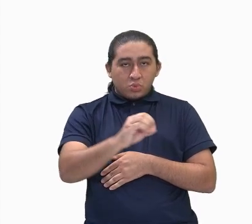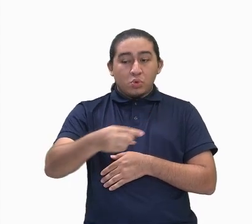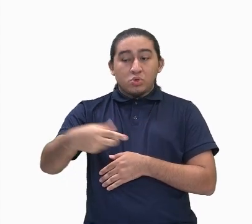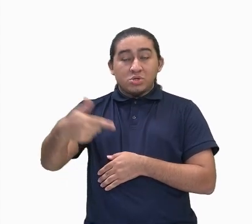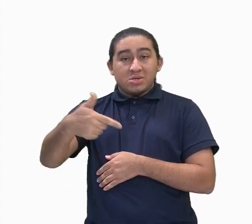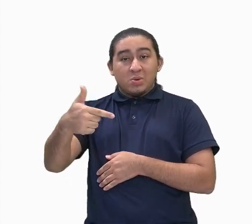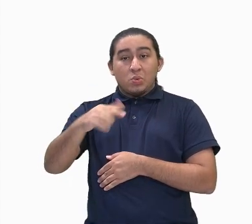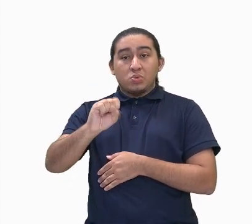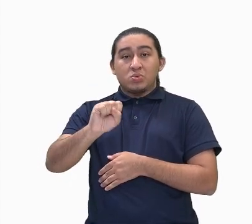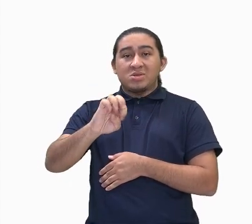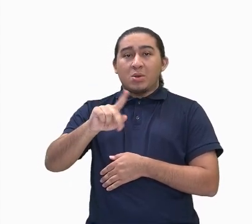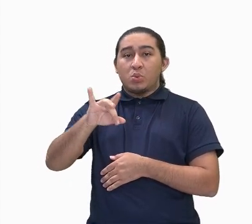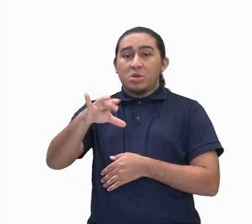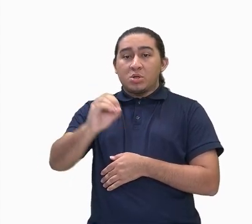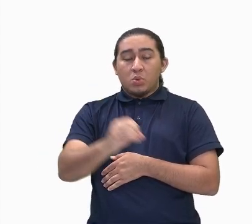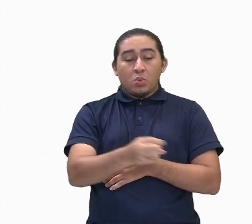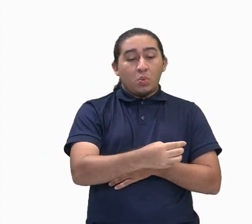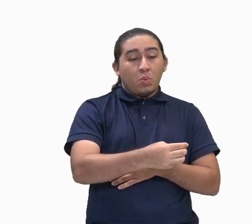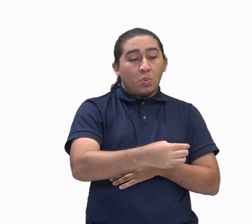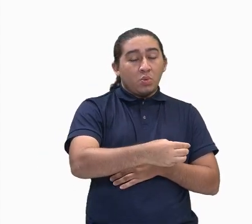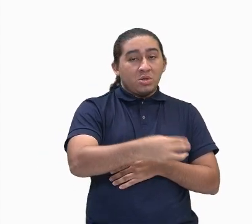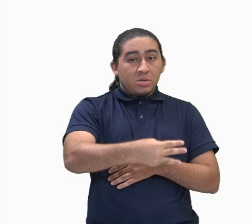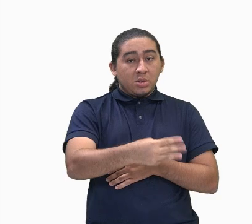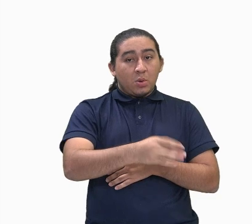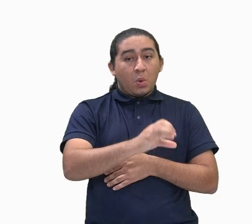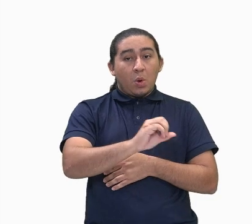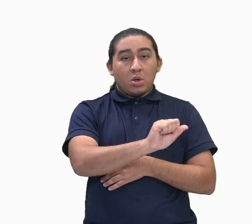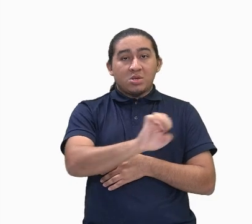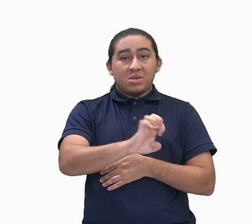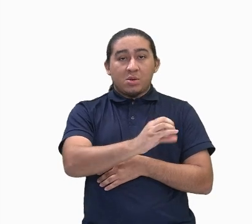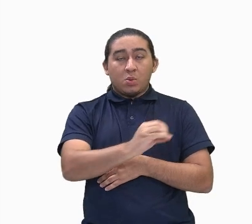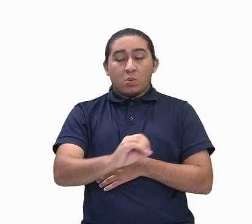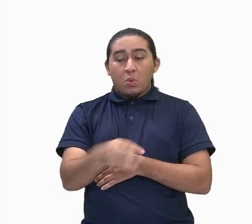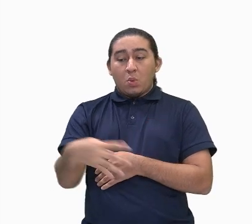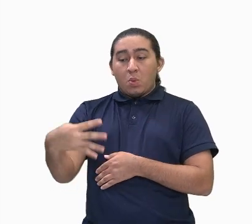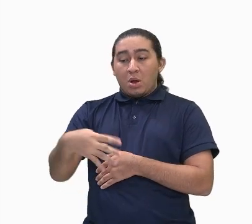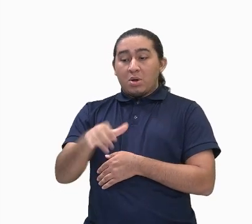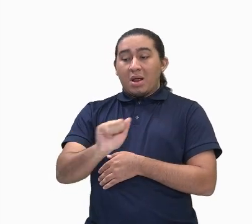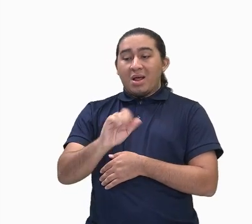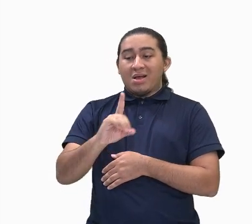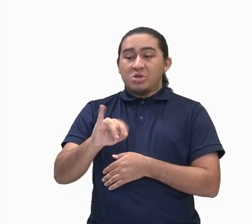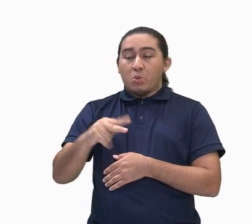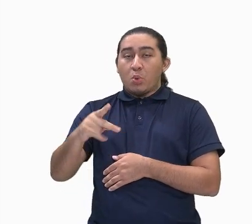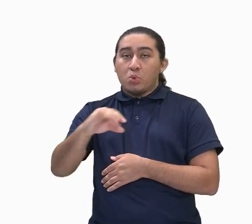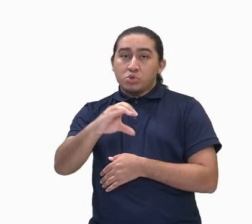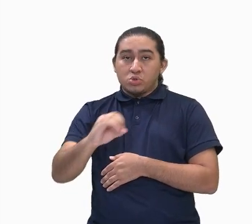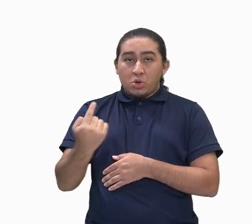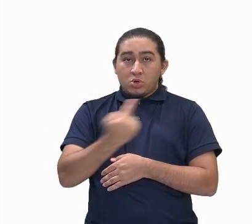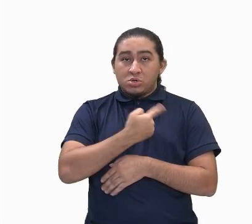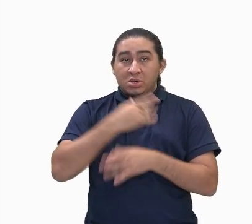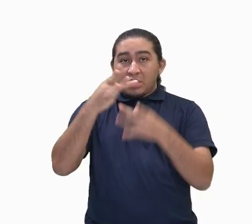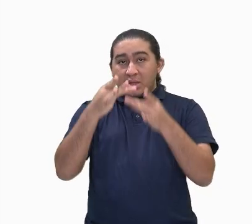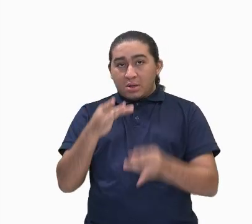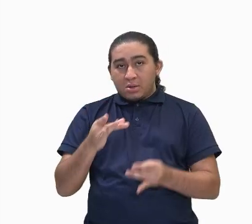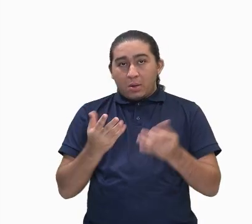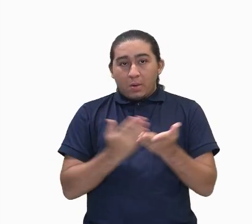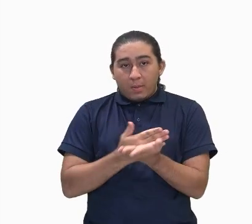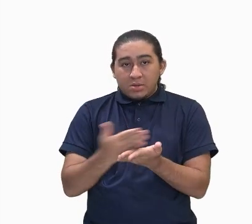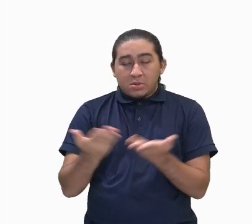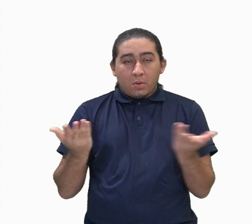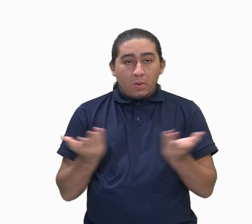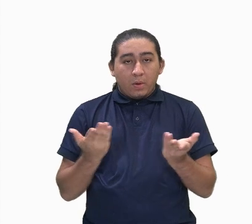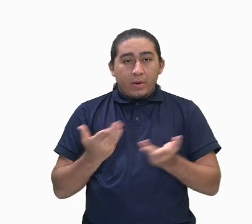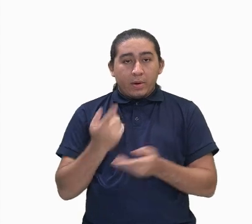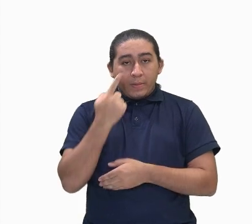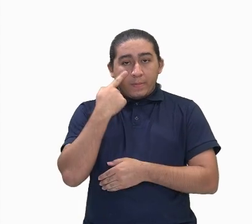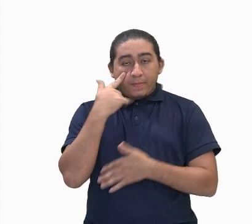sanguíneo, o tecido ósseo e também o tecido adiposo. A gente ainda vai falar sobre cada um deles a seguir. Então, olha aí, vamos ver